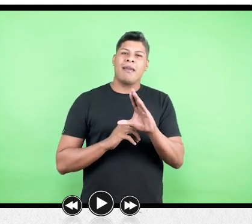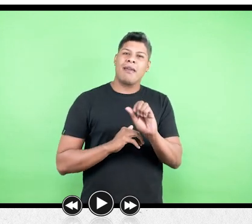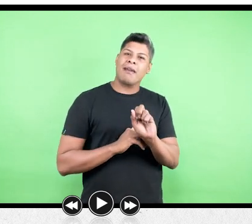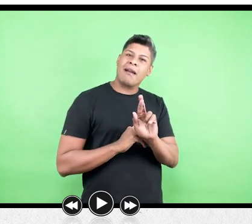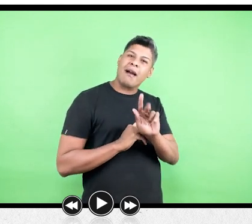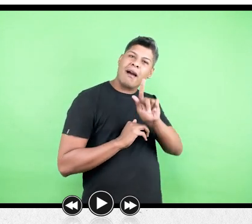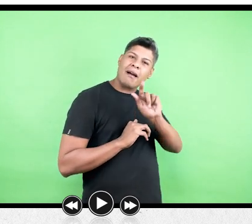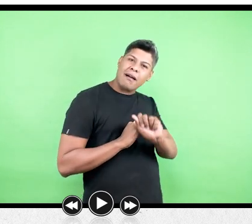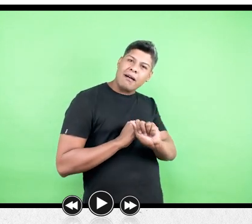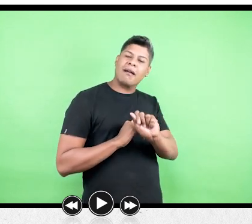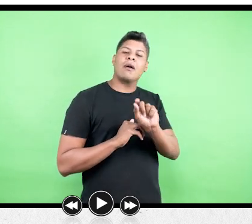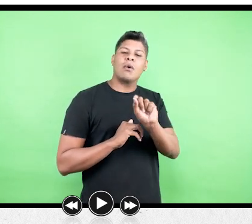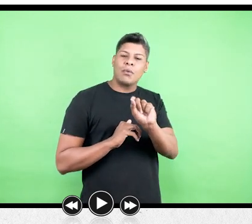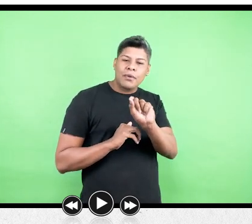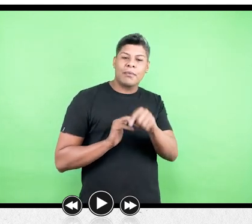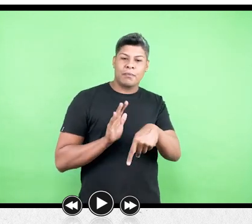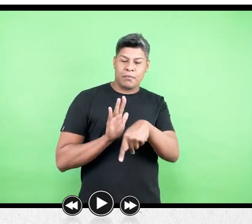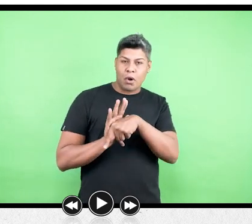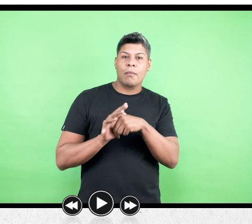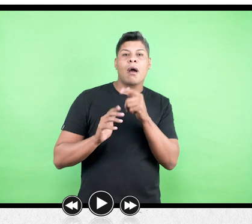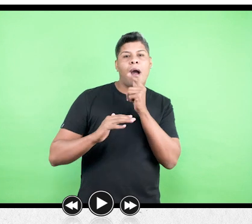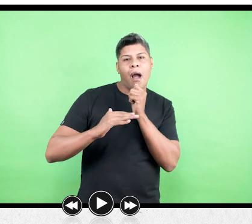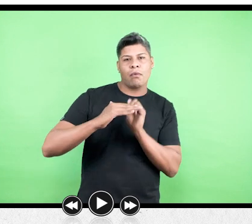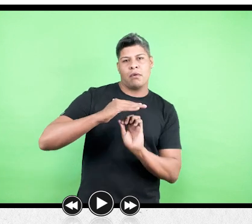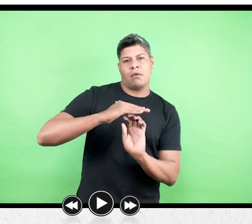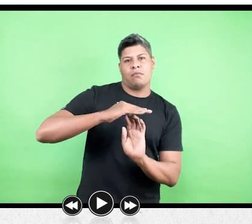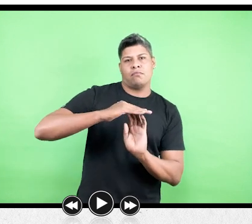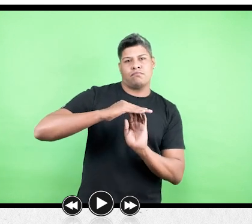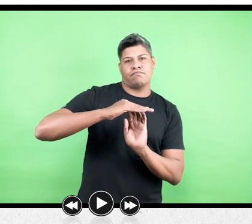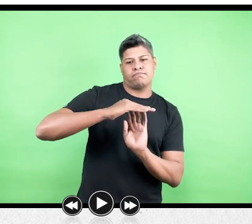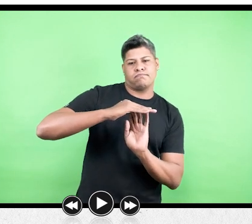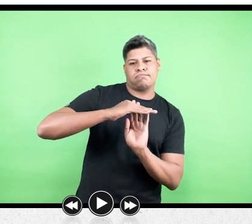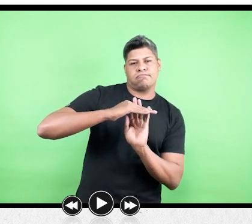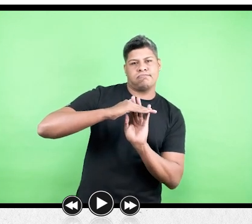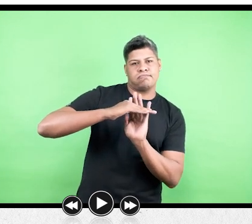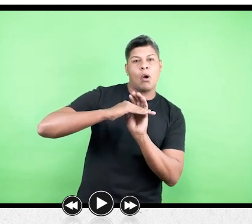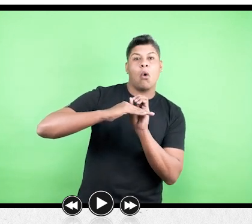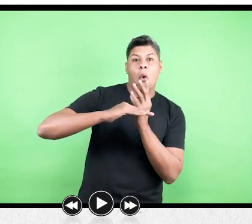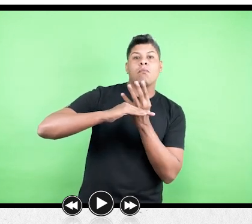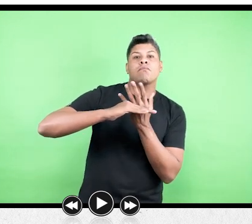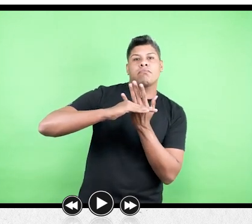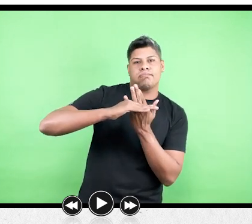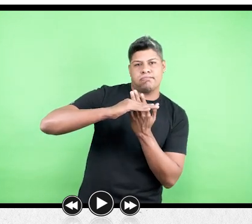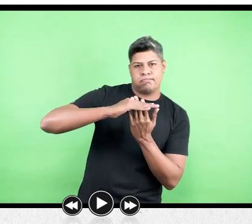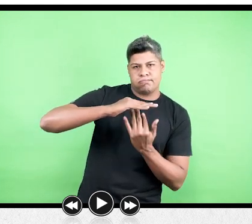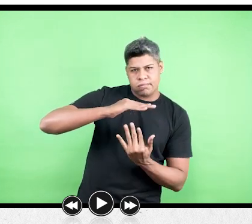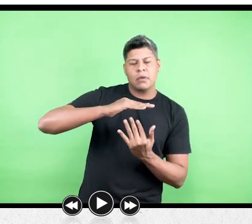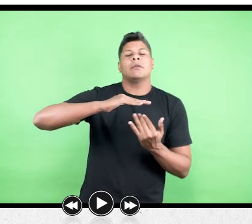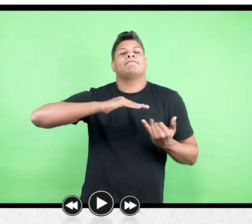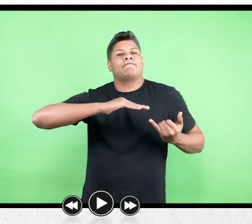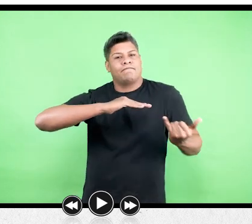recarga é o fluxo descendente da água até ela atingir o lençol freático. E é um parâmetro